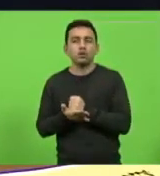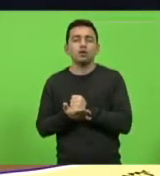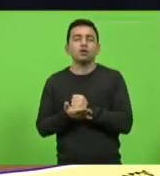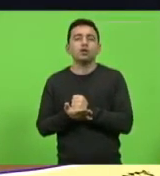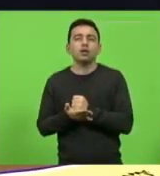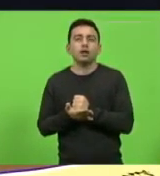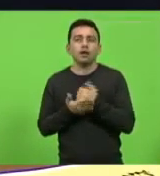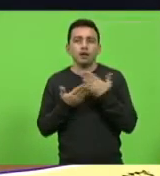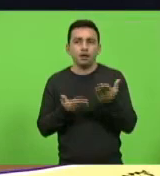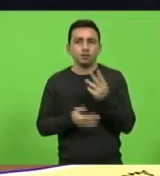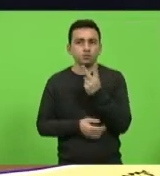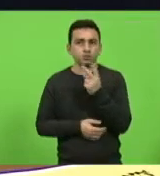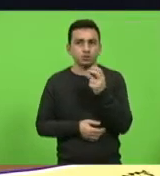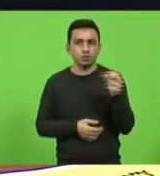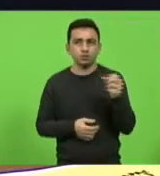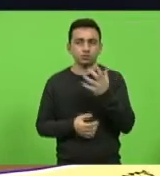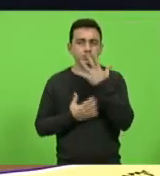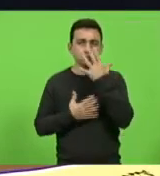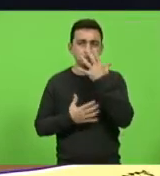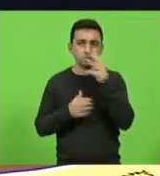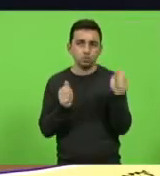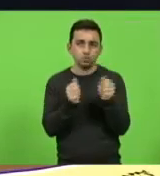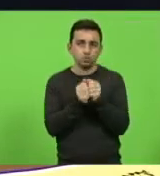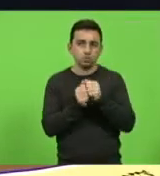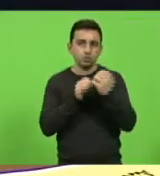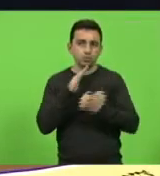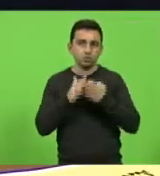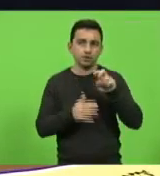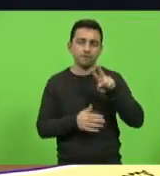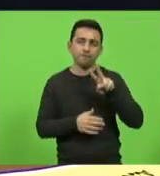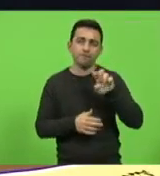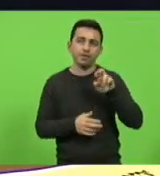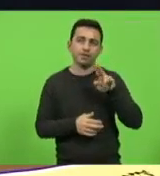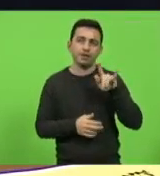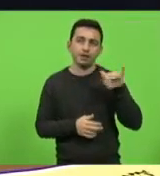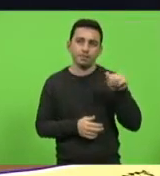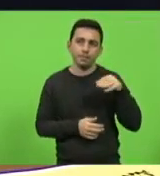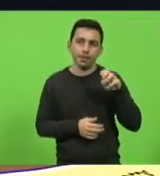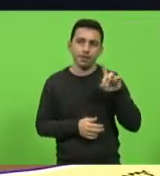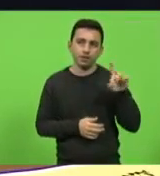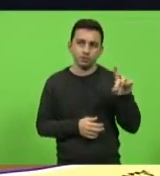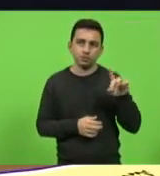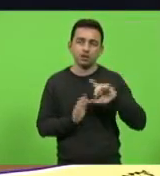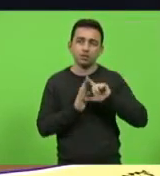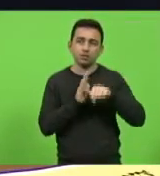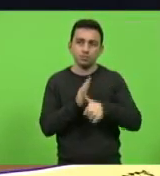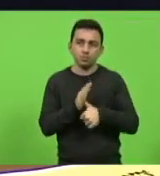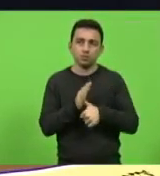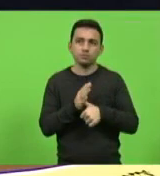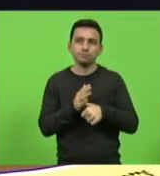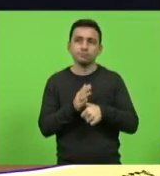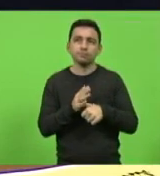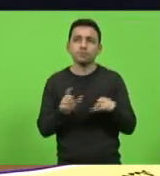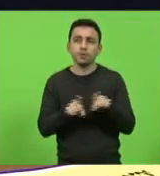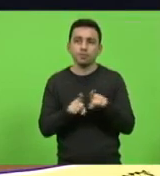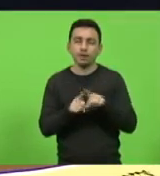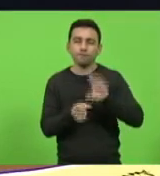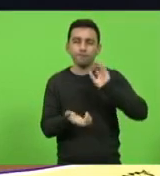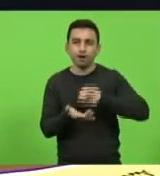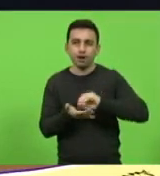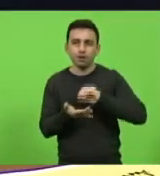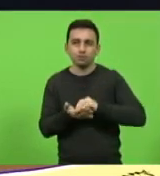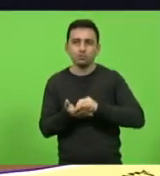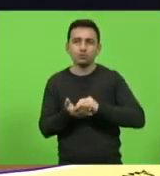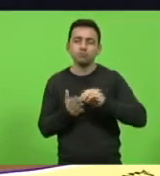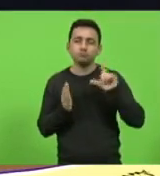respiradores junto à empresa Veiga Med, e, por conseguinte, a ausência de indícios